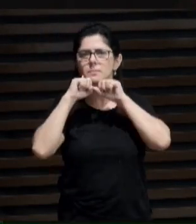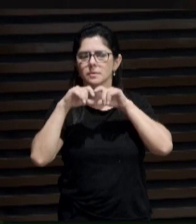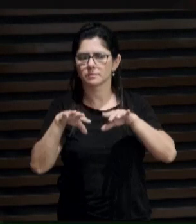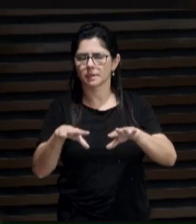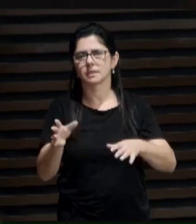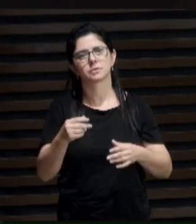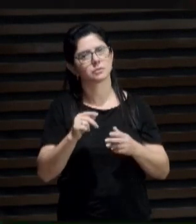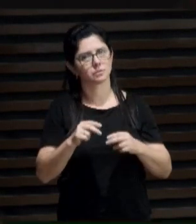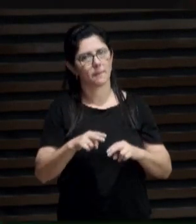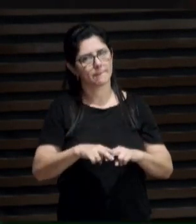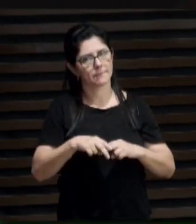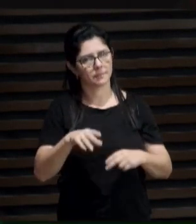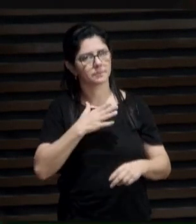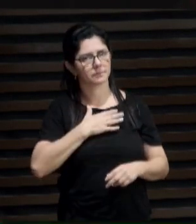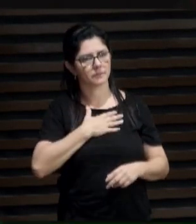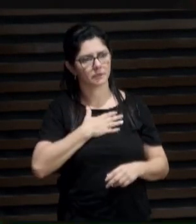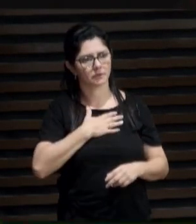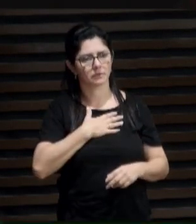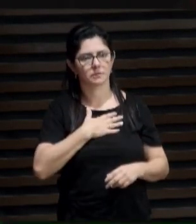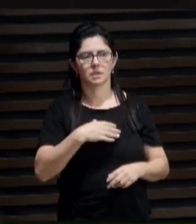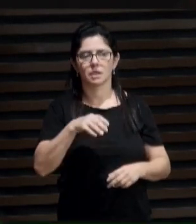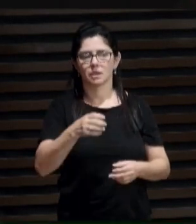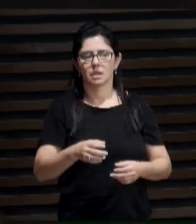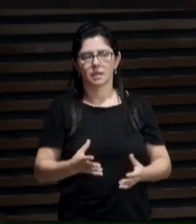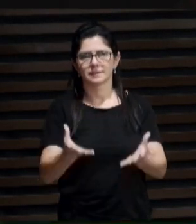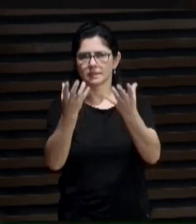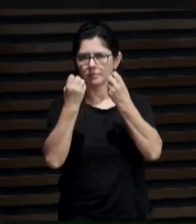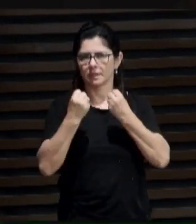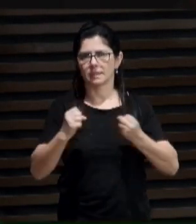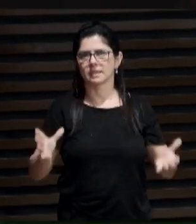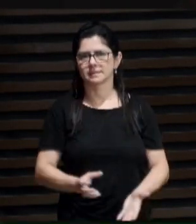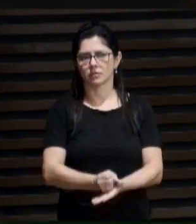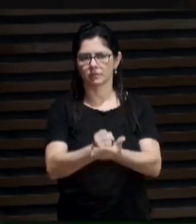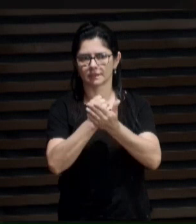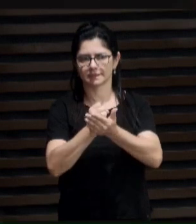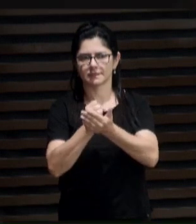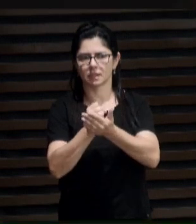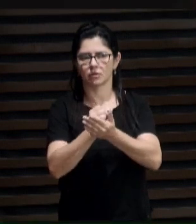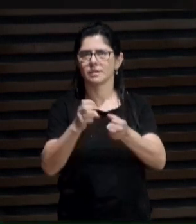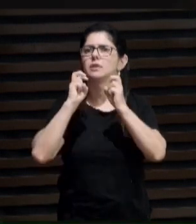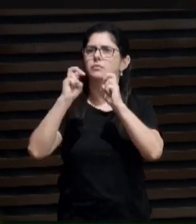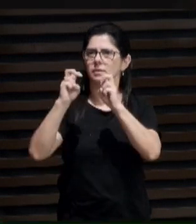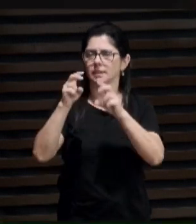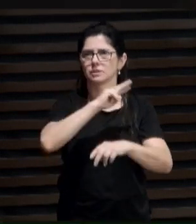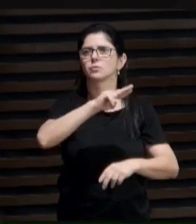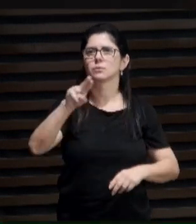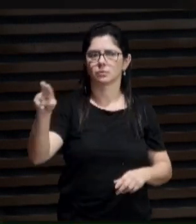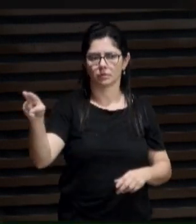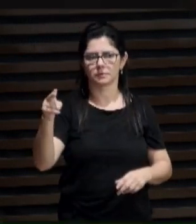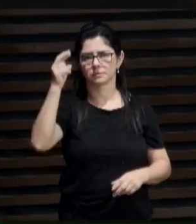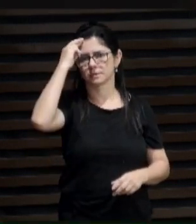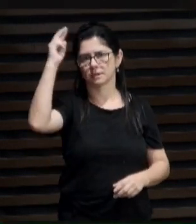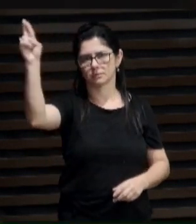para comigo? Tomarei o cálice da salvação e invocarei o nome do